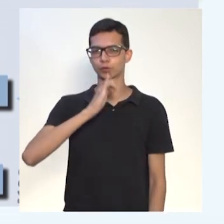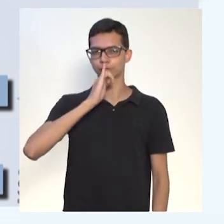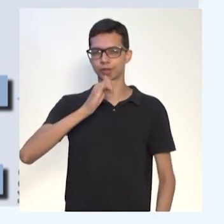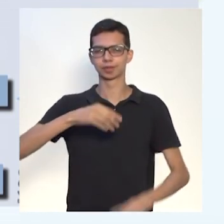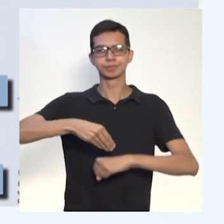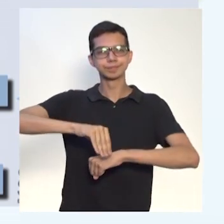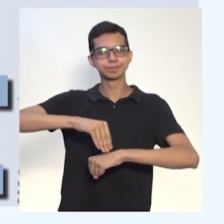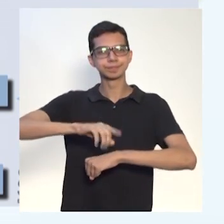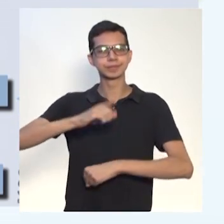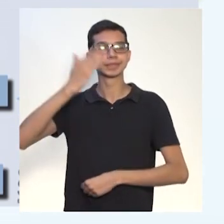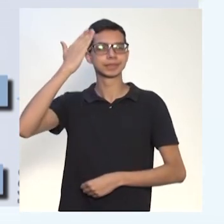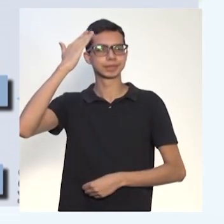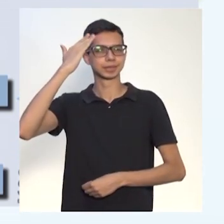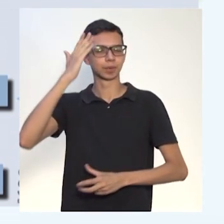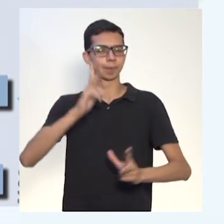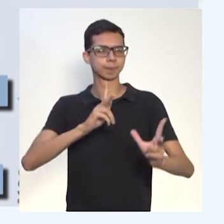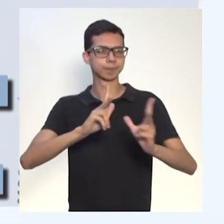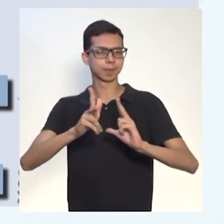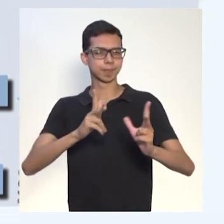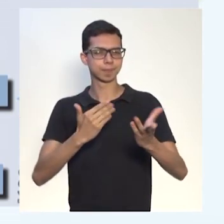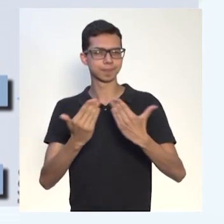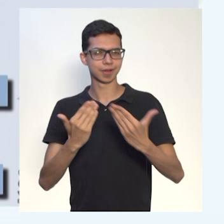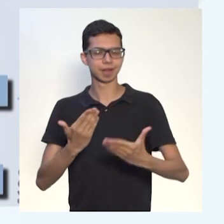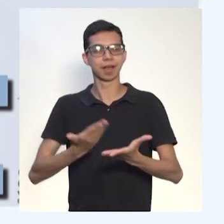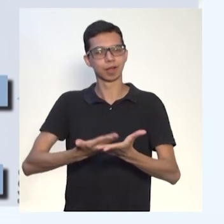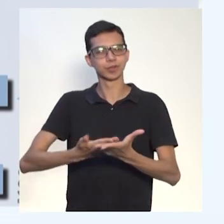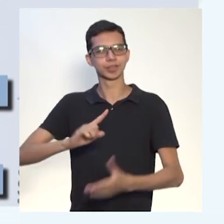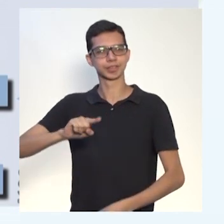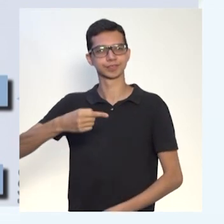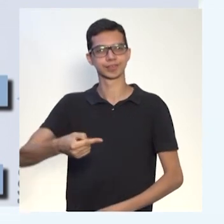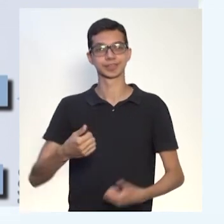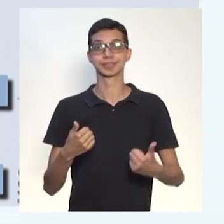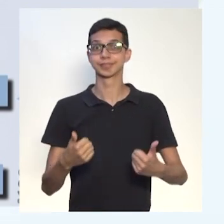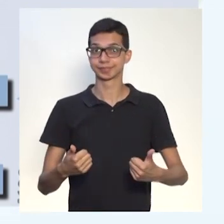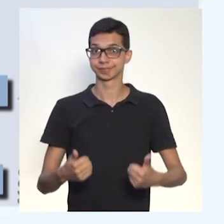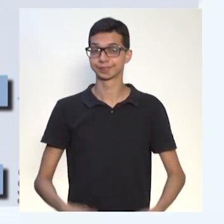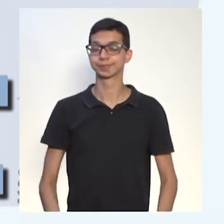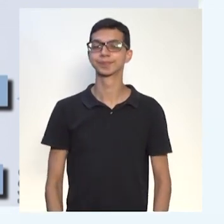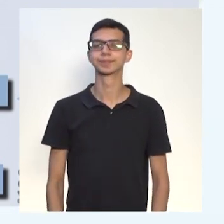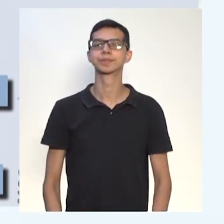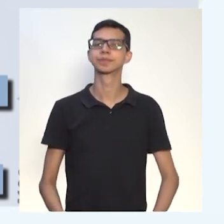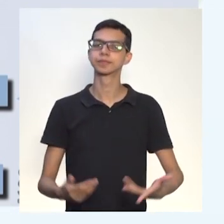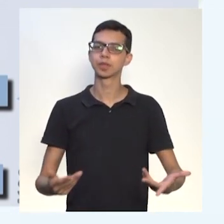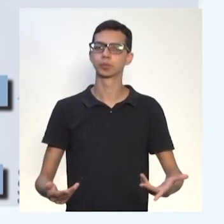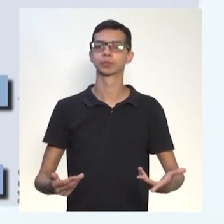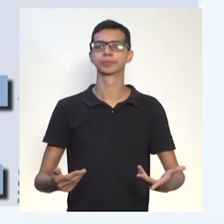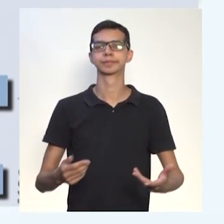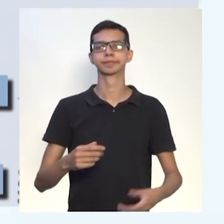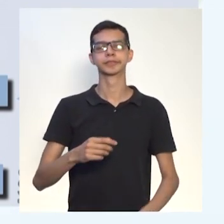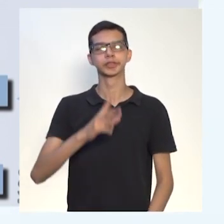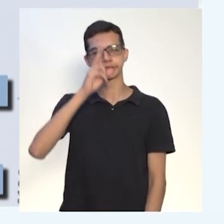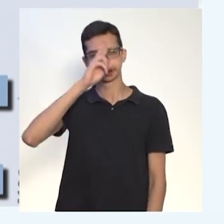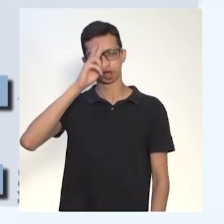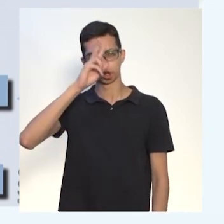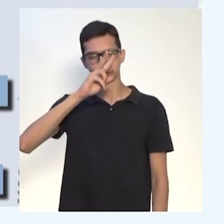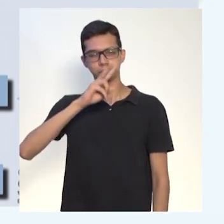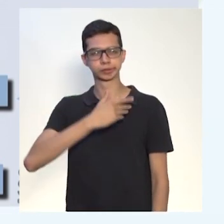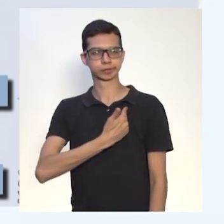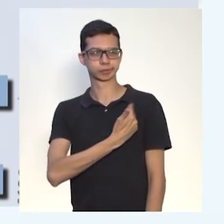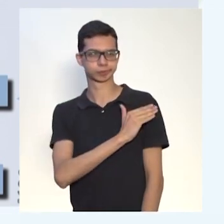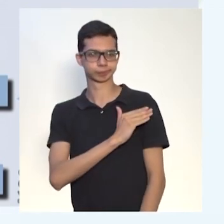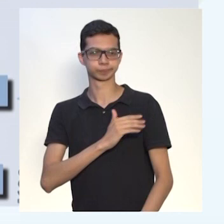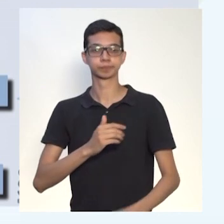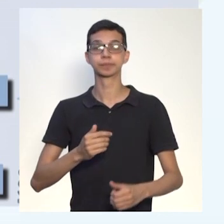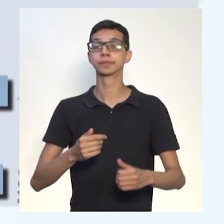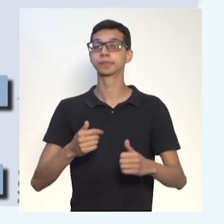o nosso debate da próxima aula. Então aí você vai ter na exclusão histórica o argumento 1, e na urbanização acelerada o argumento